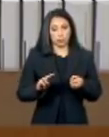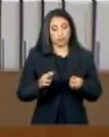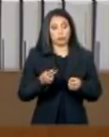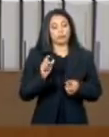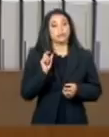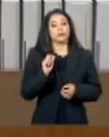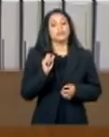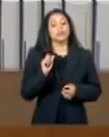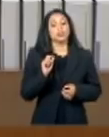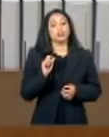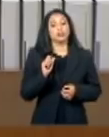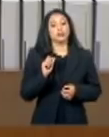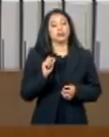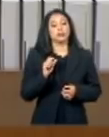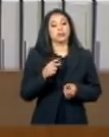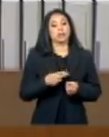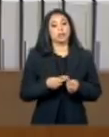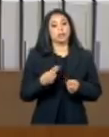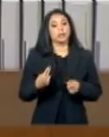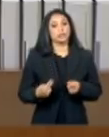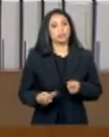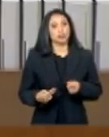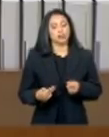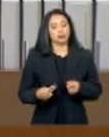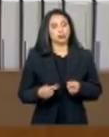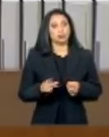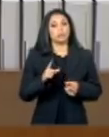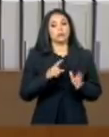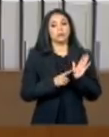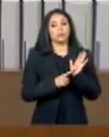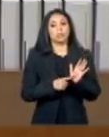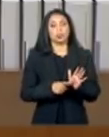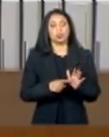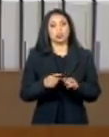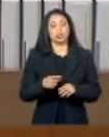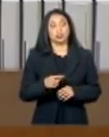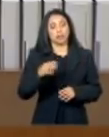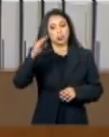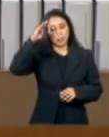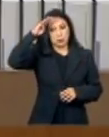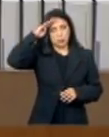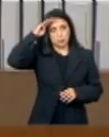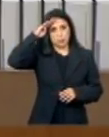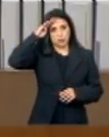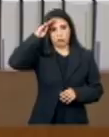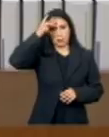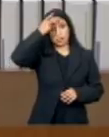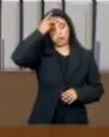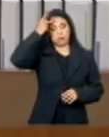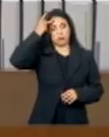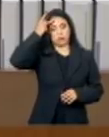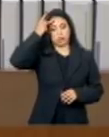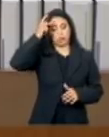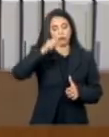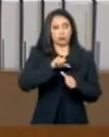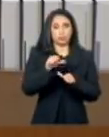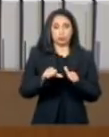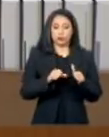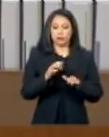não faço não é controverso infere-se que a vida militar do interessado transcorreu na mais absoluta